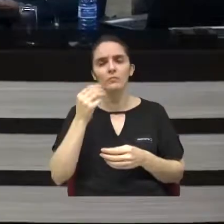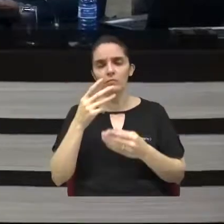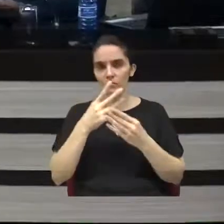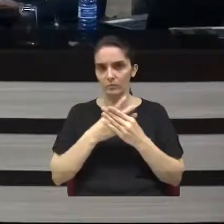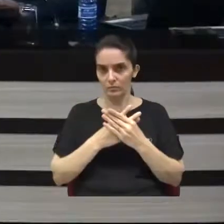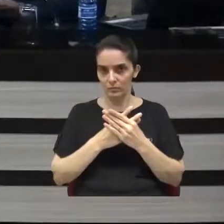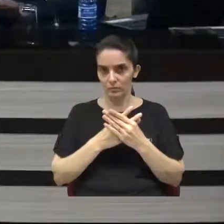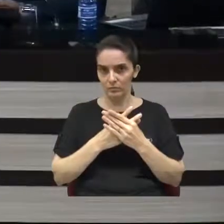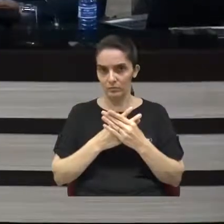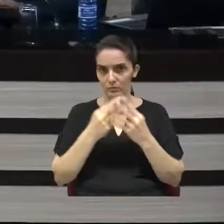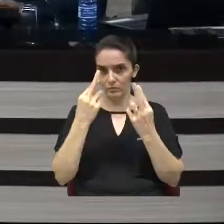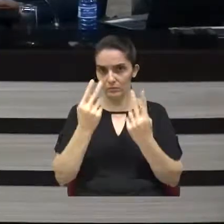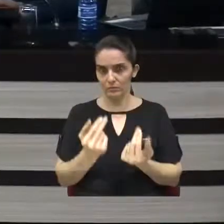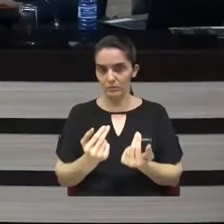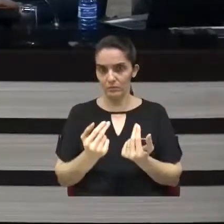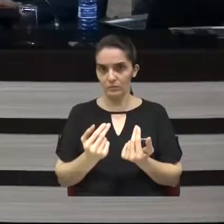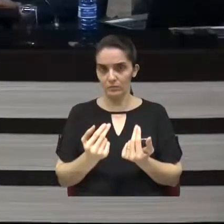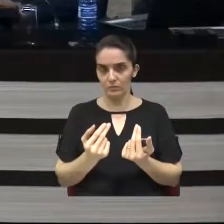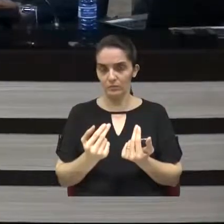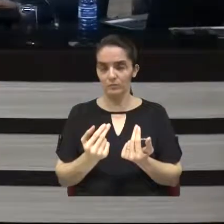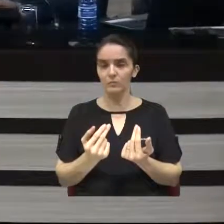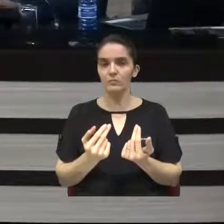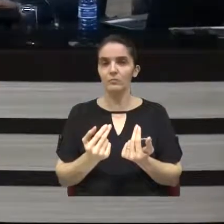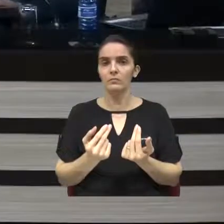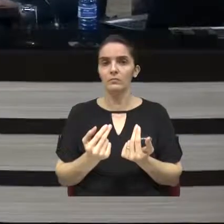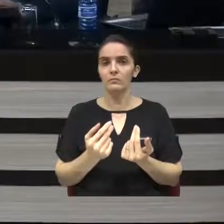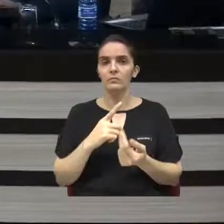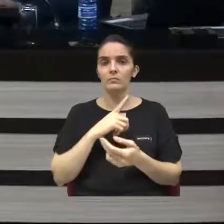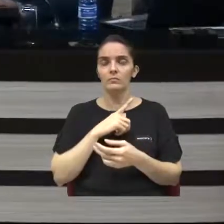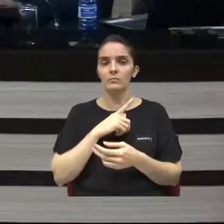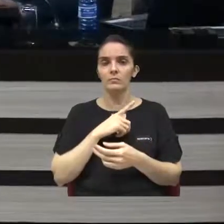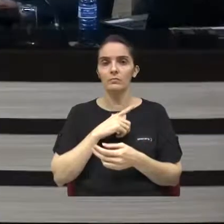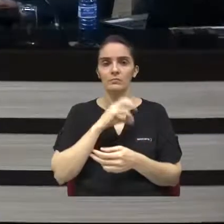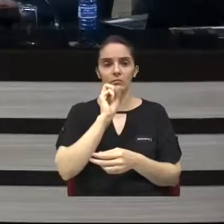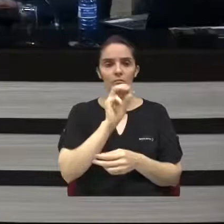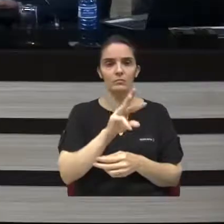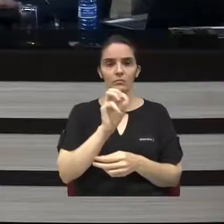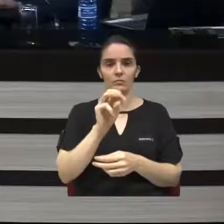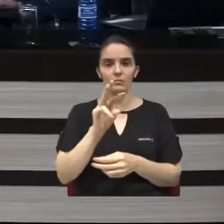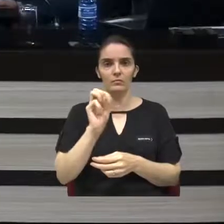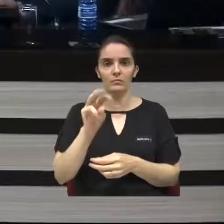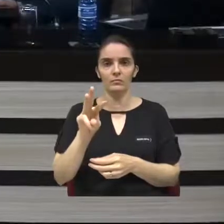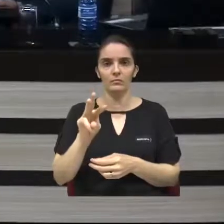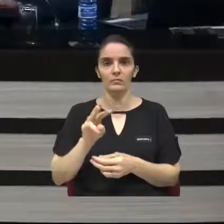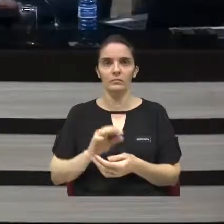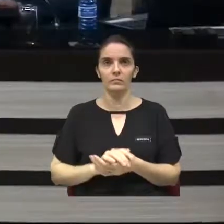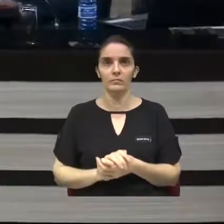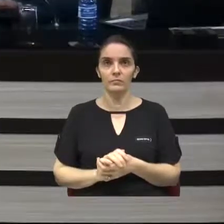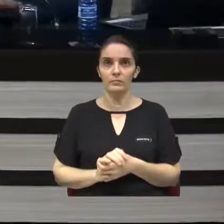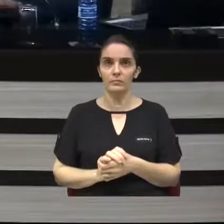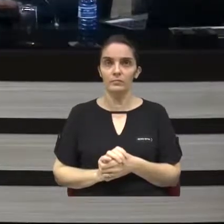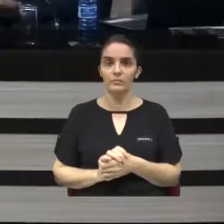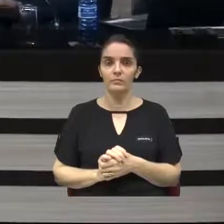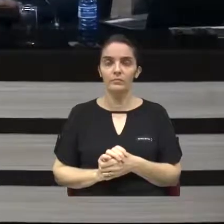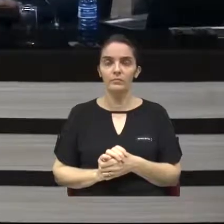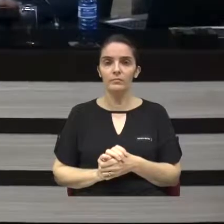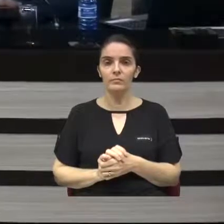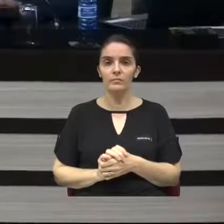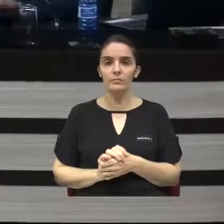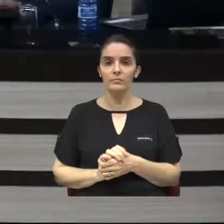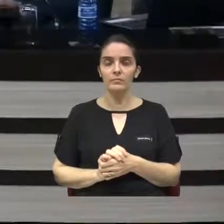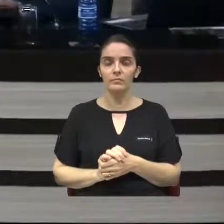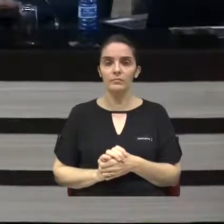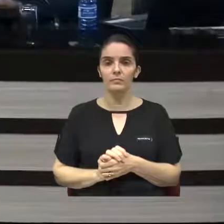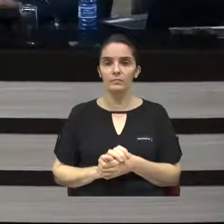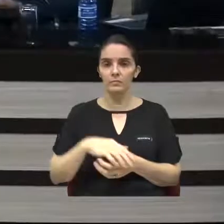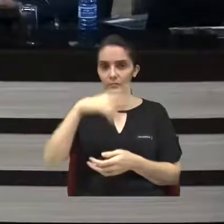Limeira, conforme exposto pelo seu sítio eletrônico, recebeu do Executivo,